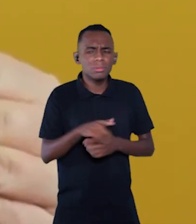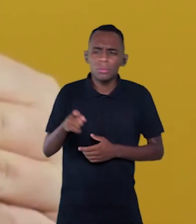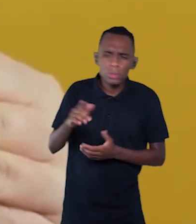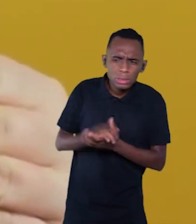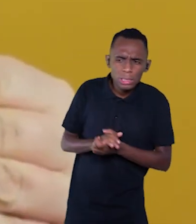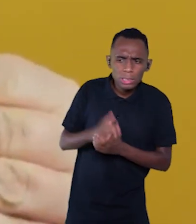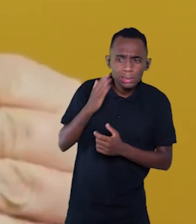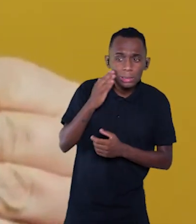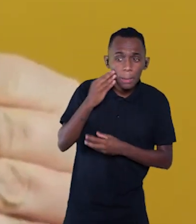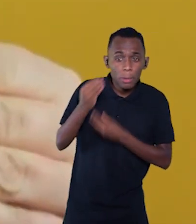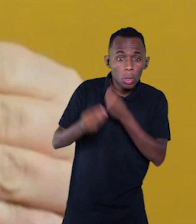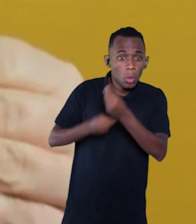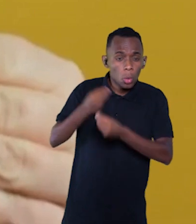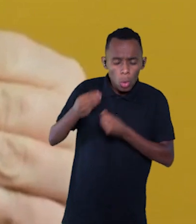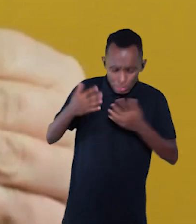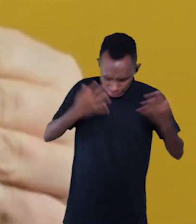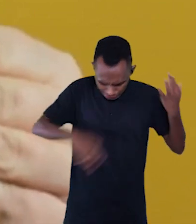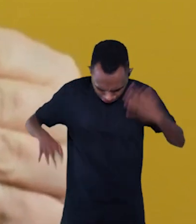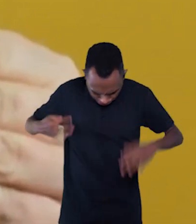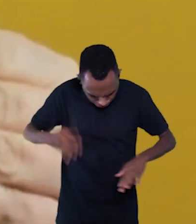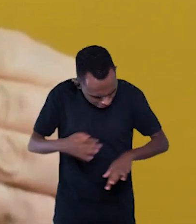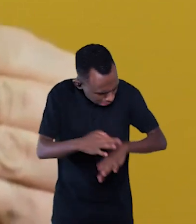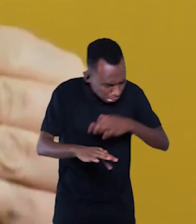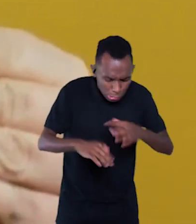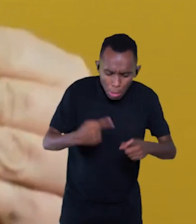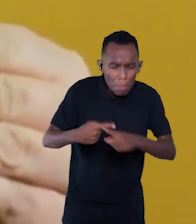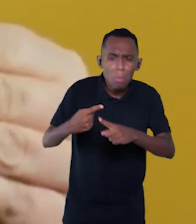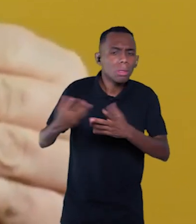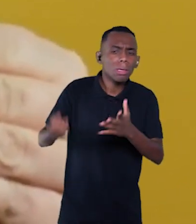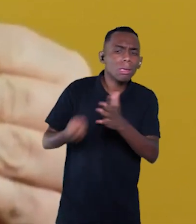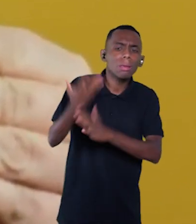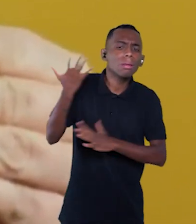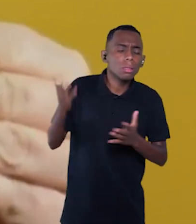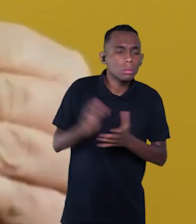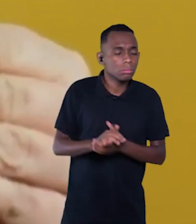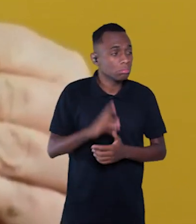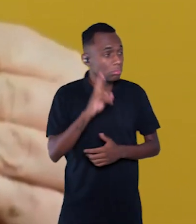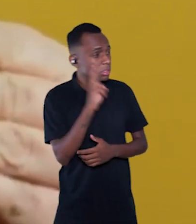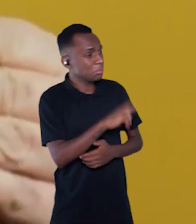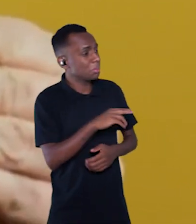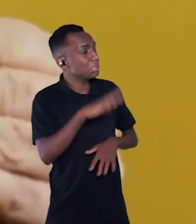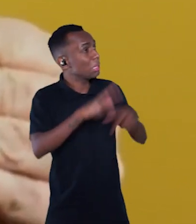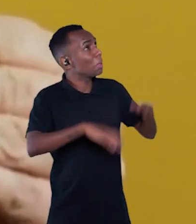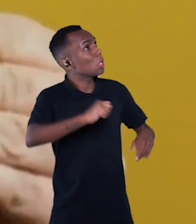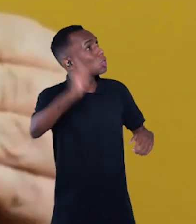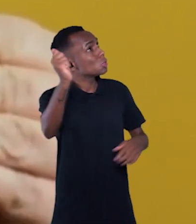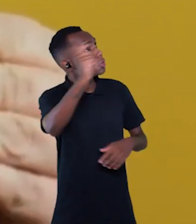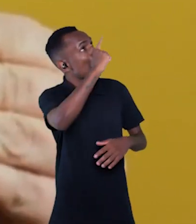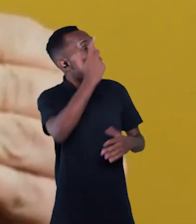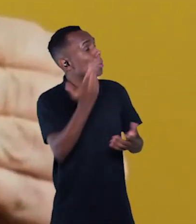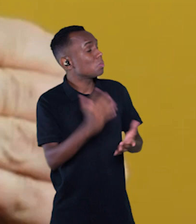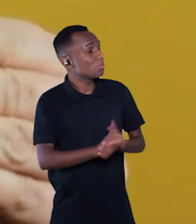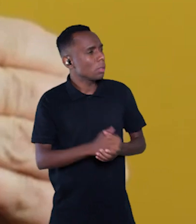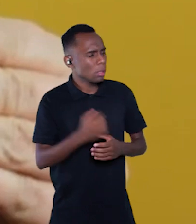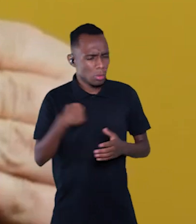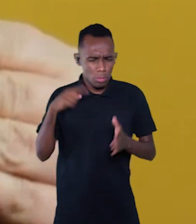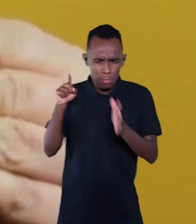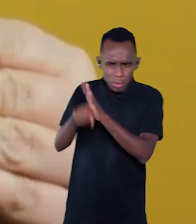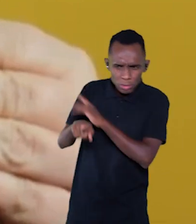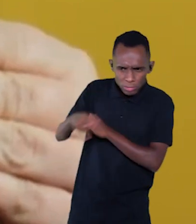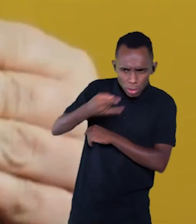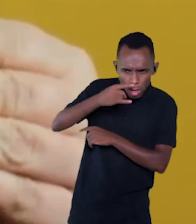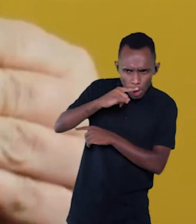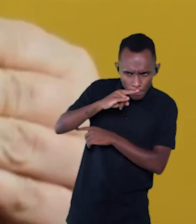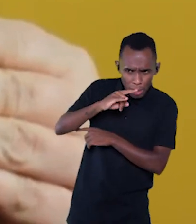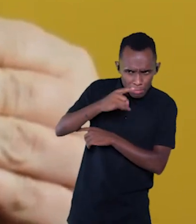isso. O senhor tem ideia do que pode estar causando esses machucados nas mãos e nos pés? Ele respondeu, deve ser o sol.